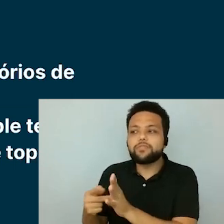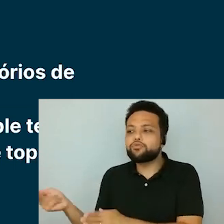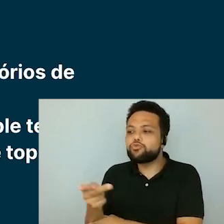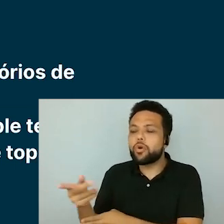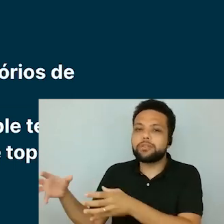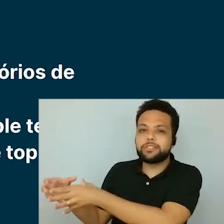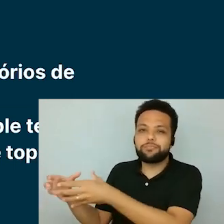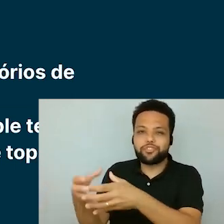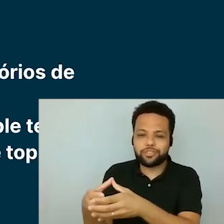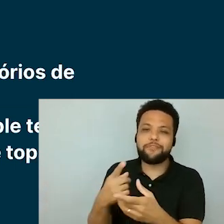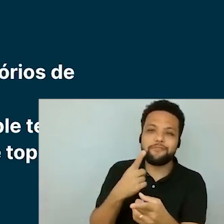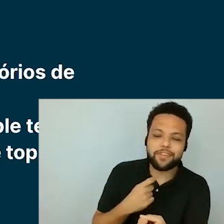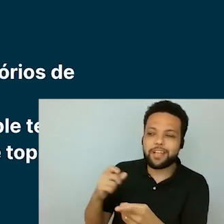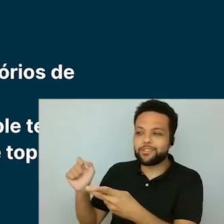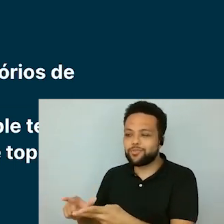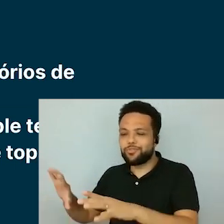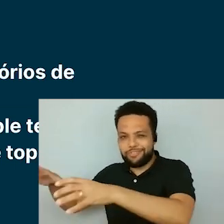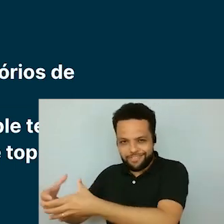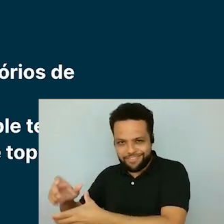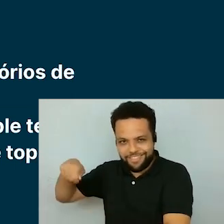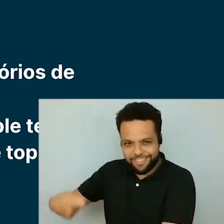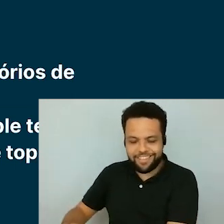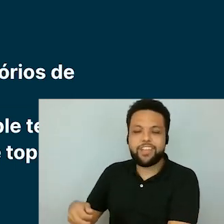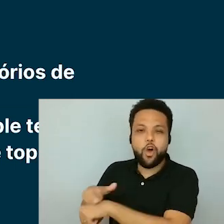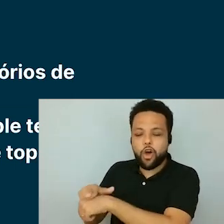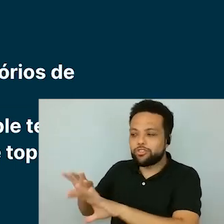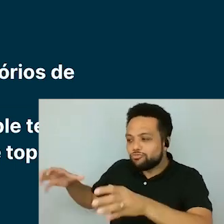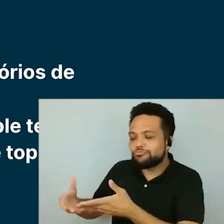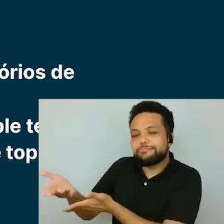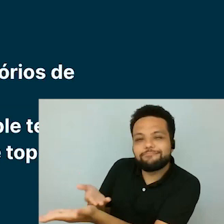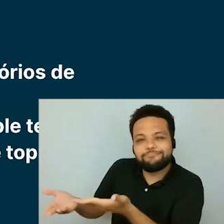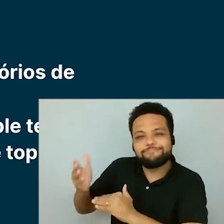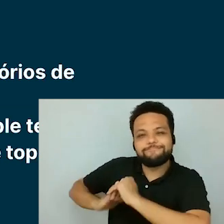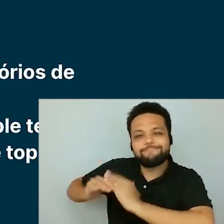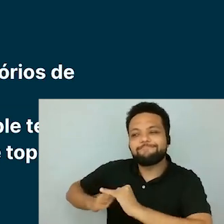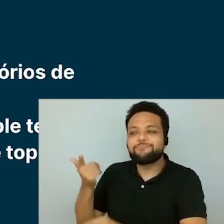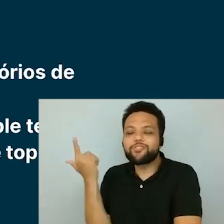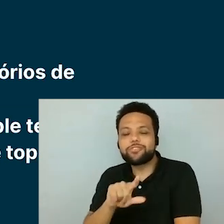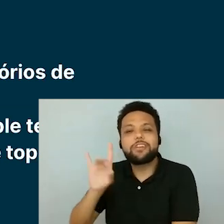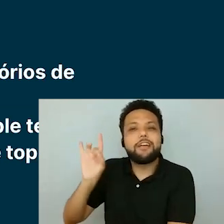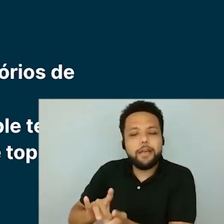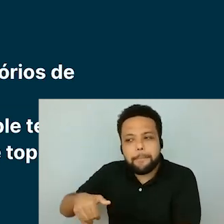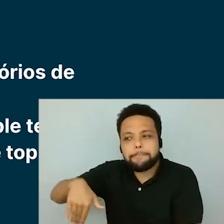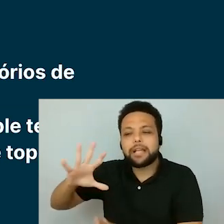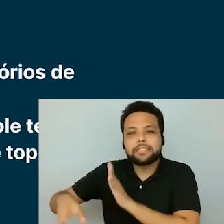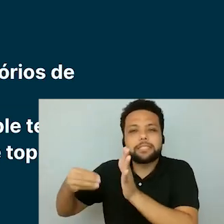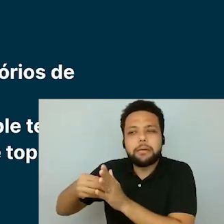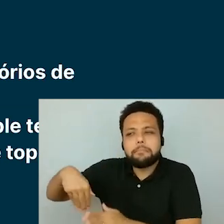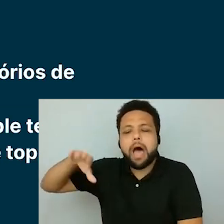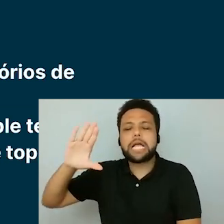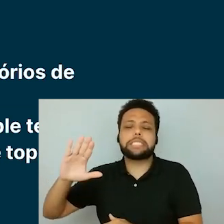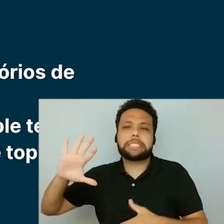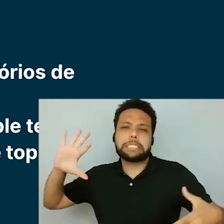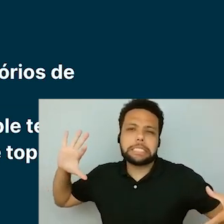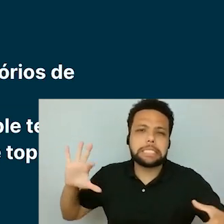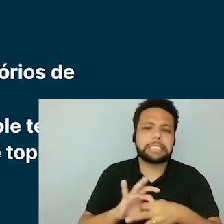outros, porque o objetivo é a gente compartilhar informações, ideias e práticas e promover uma abordagem que é mais eficaz com um